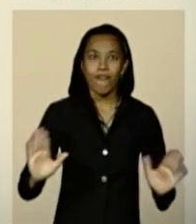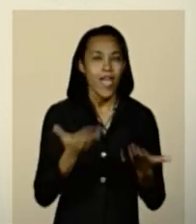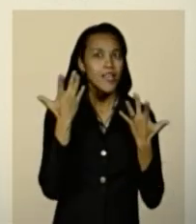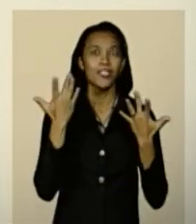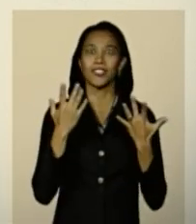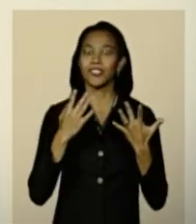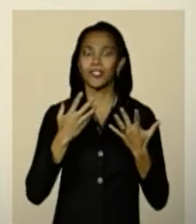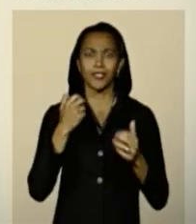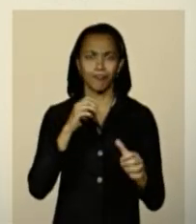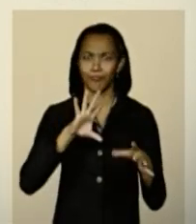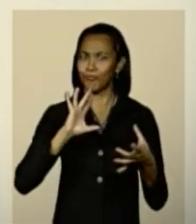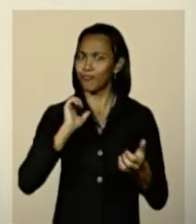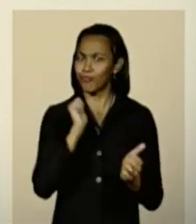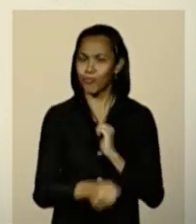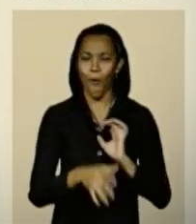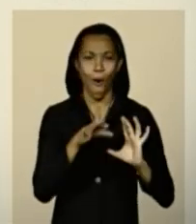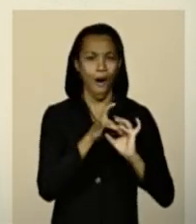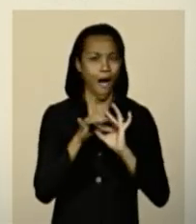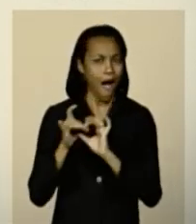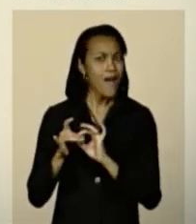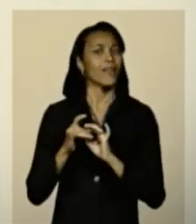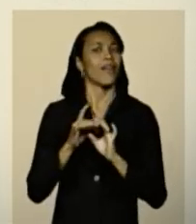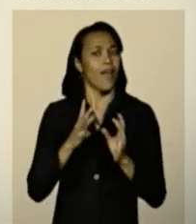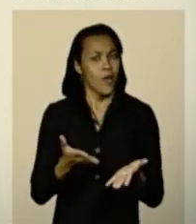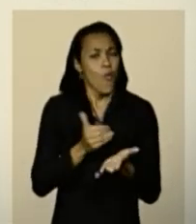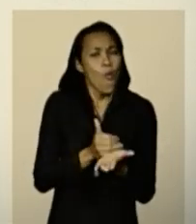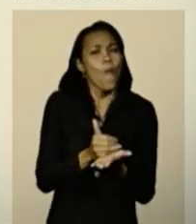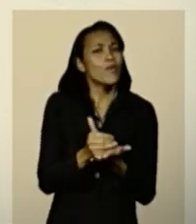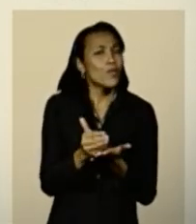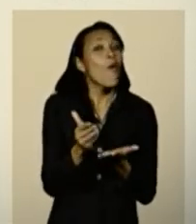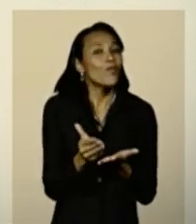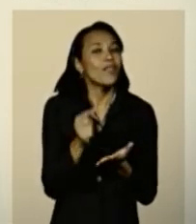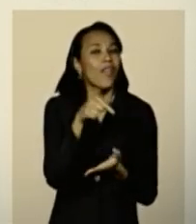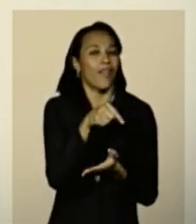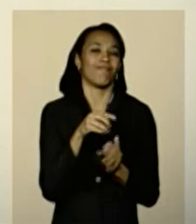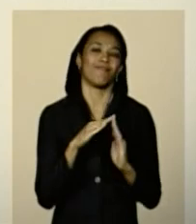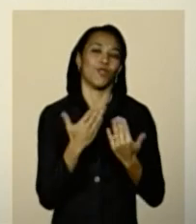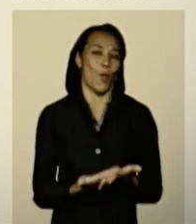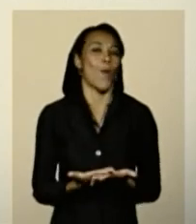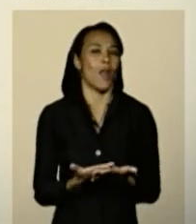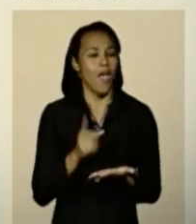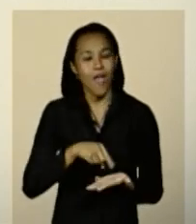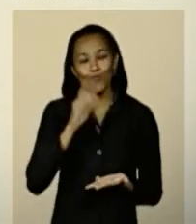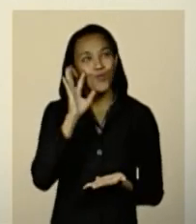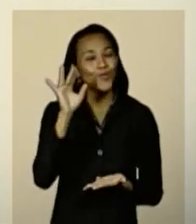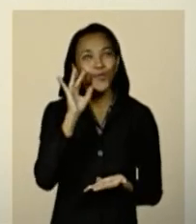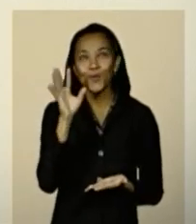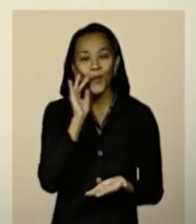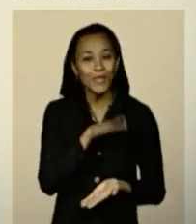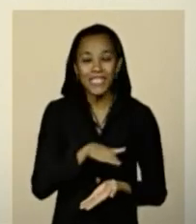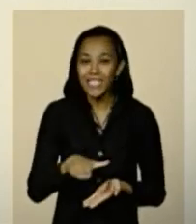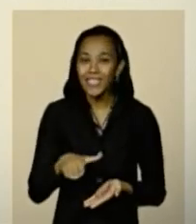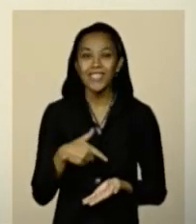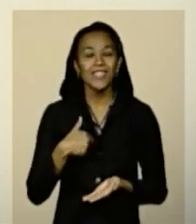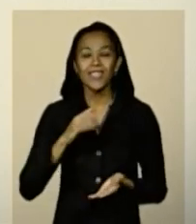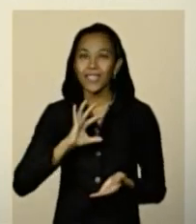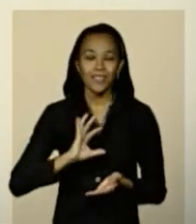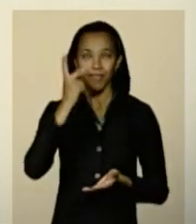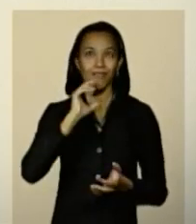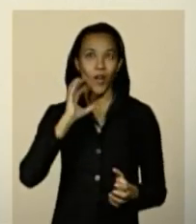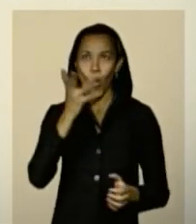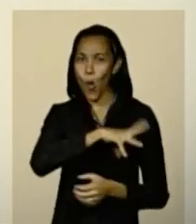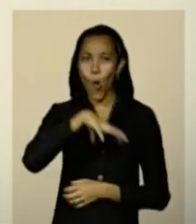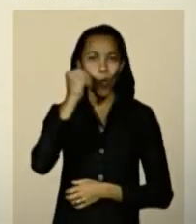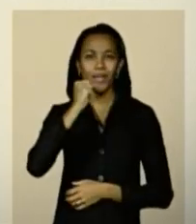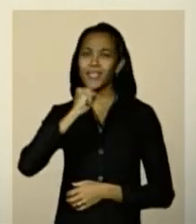vê na Olimpíada muitas vezes começou lá na escola é o sonho de criança que transforma na